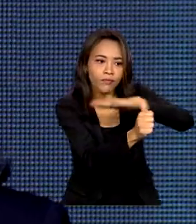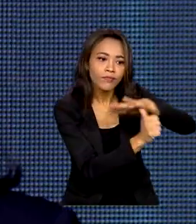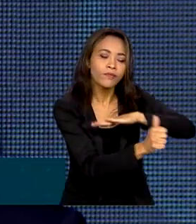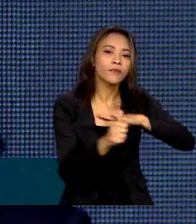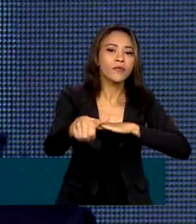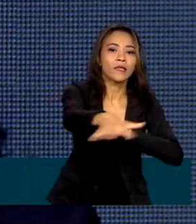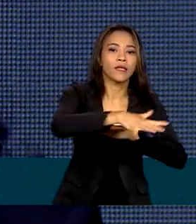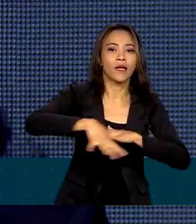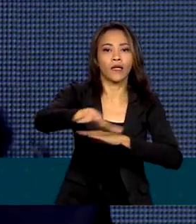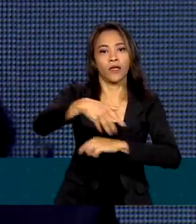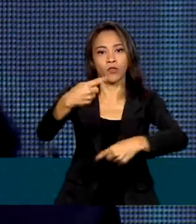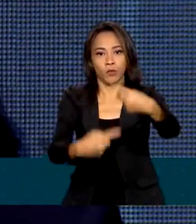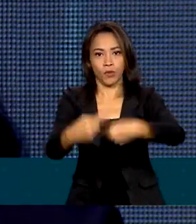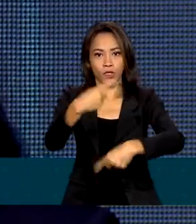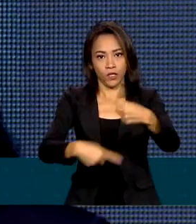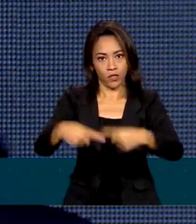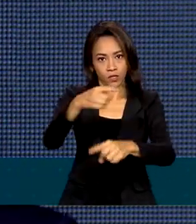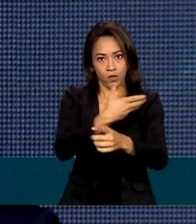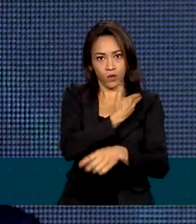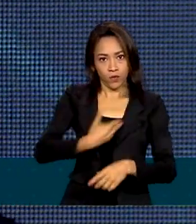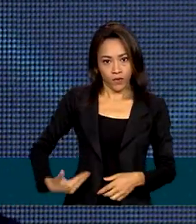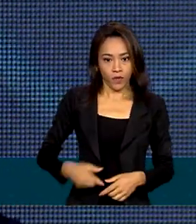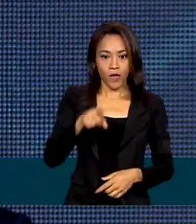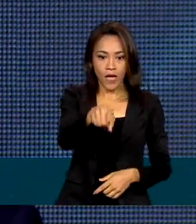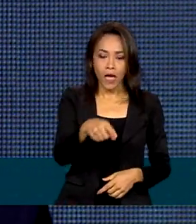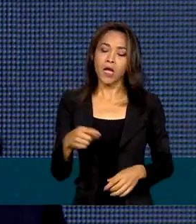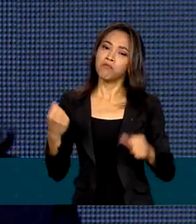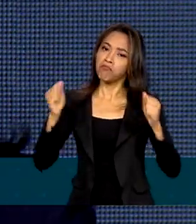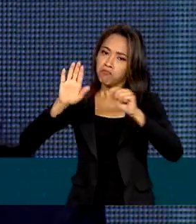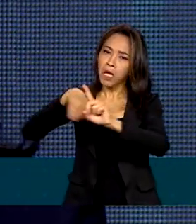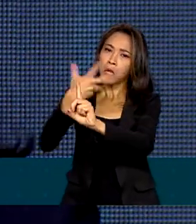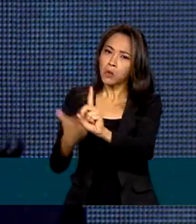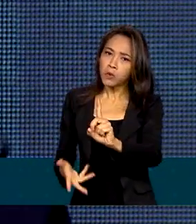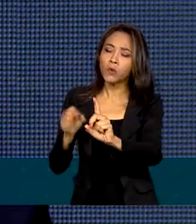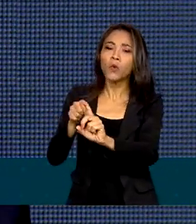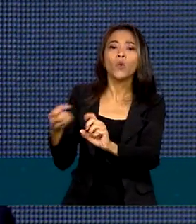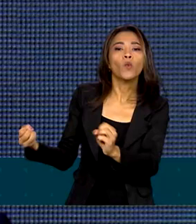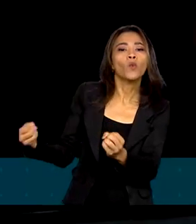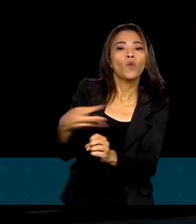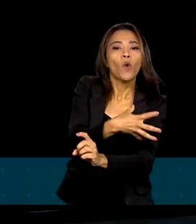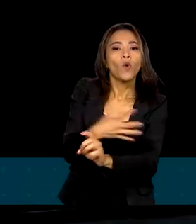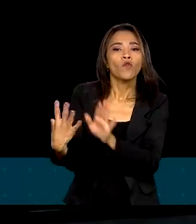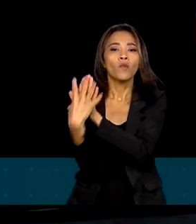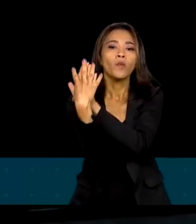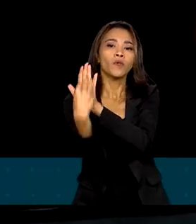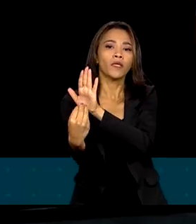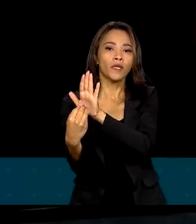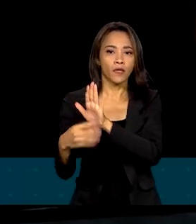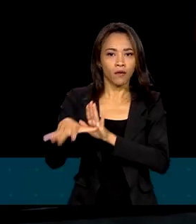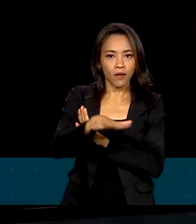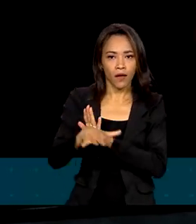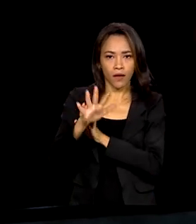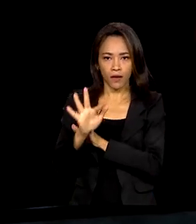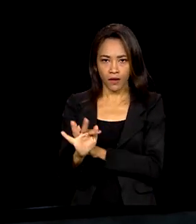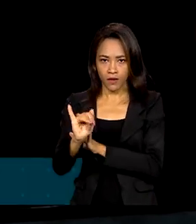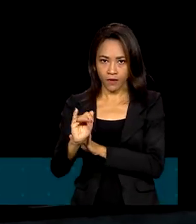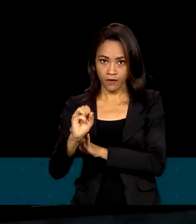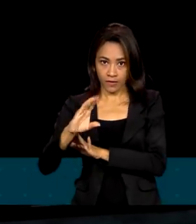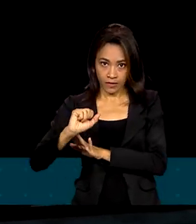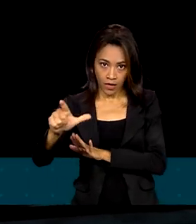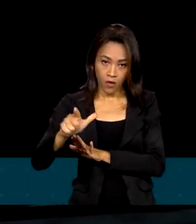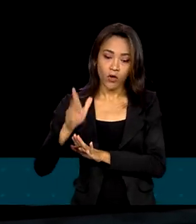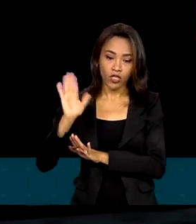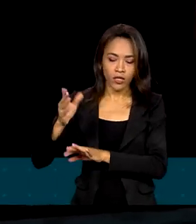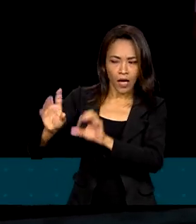Tebet elogiou a proposta do Ministério da Fazenda do novo arcabouço fiscal. O arcabouço está saindo dentro do Ministério da Fazenda